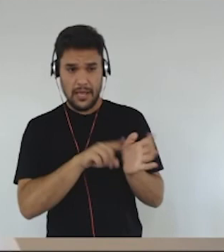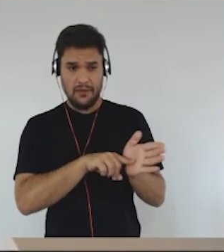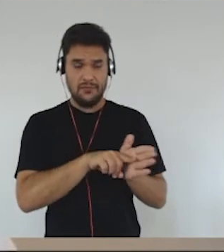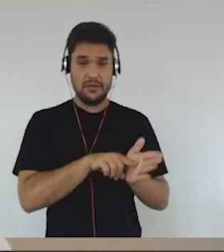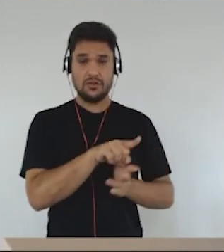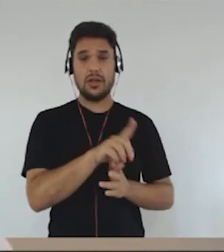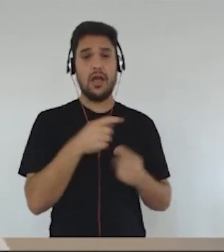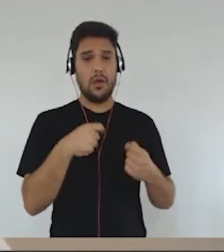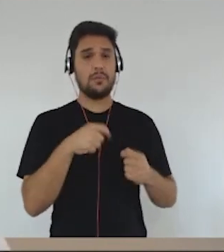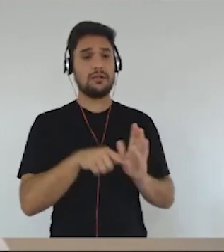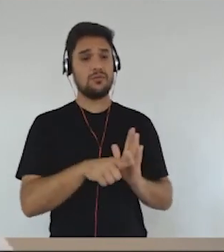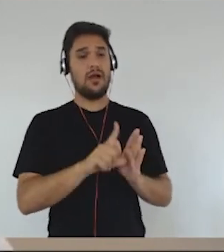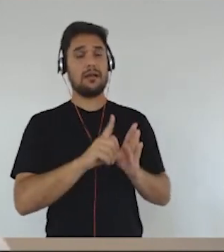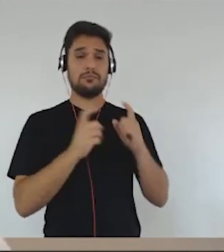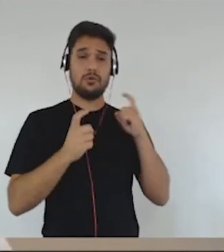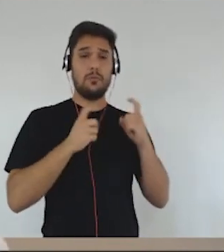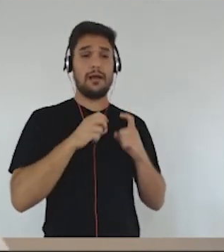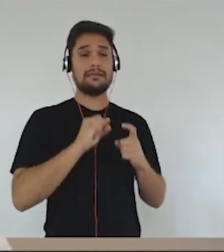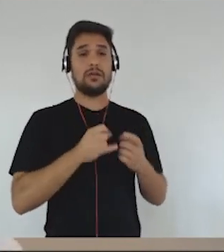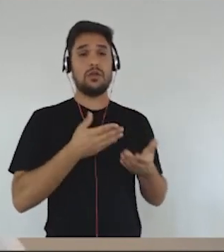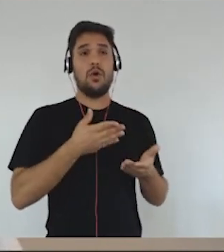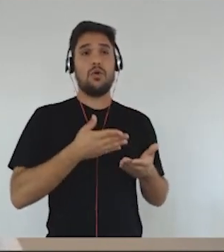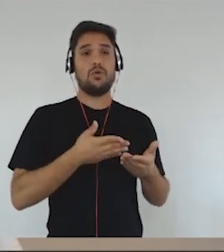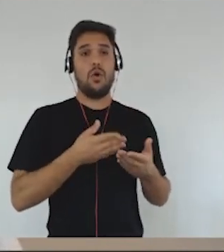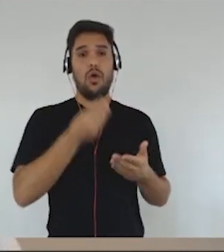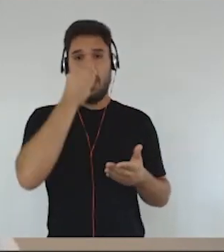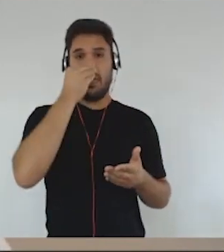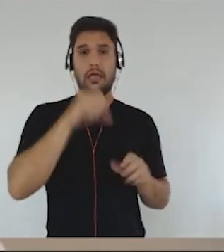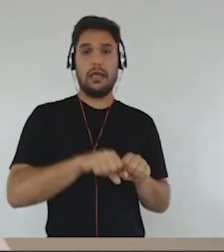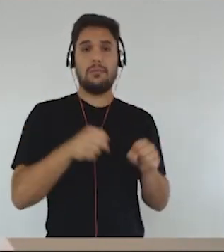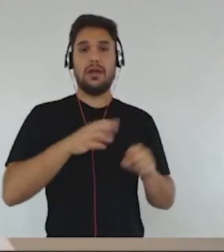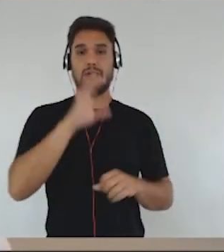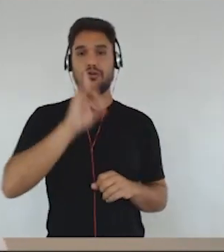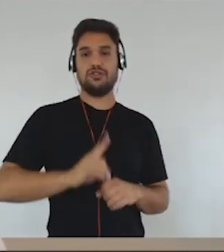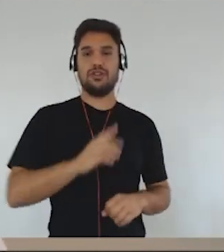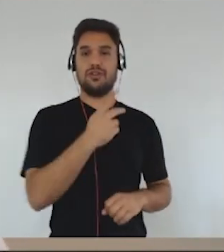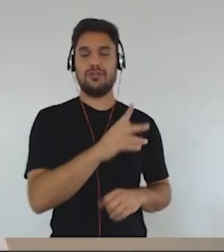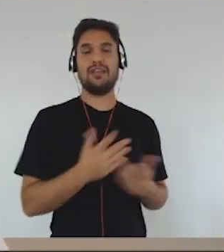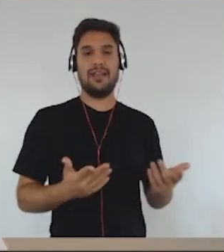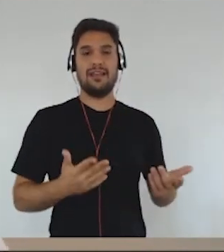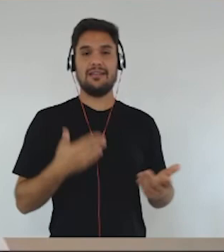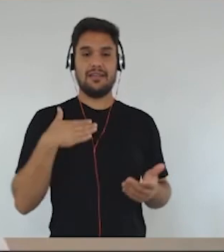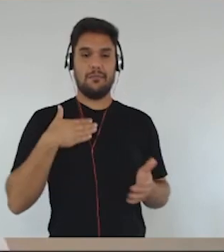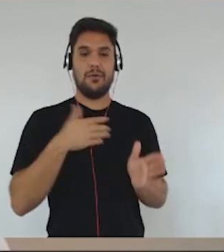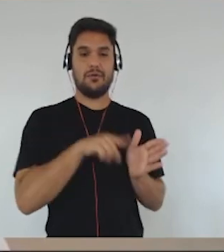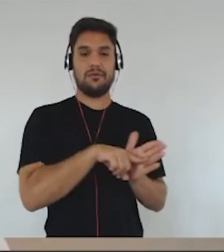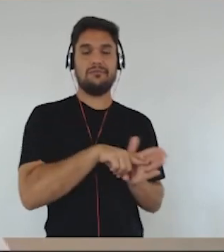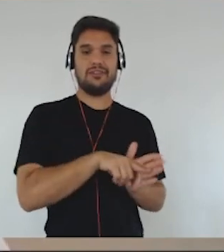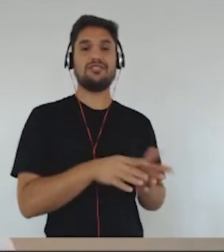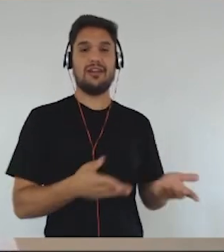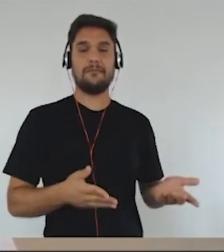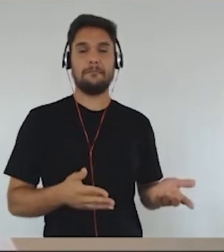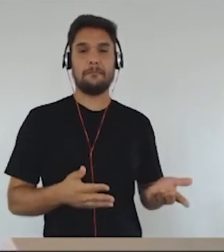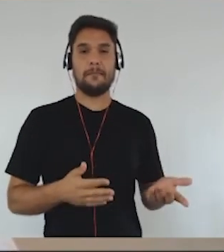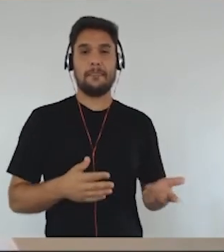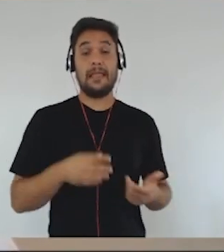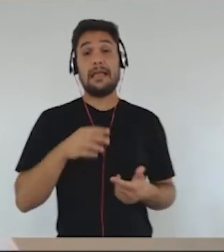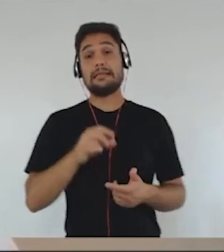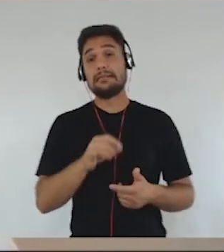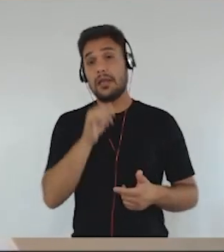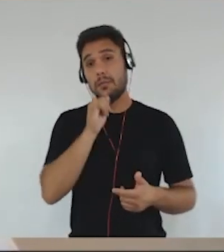investigação, eu tenho que me preocupar se eu não estou violando o direito daquelas terceiras pessoas que são alvos da minha atividade de investigação. Se